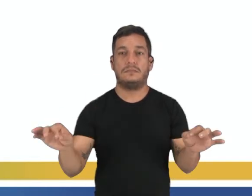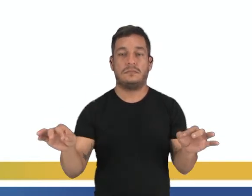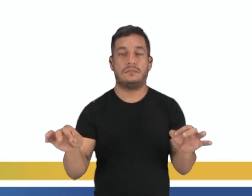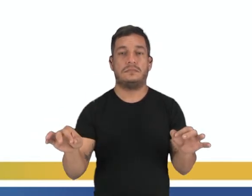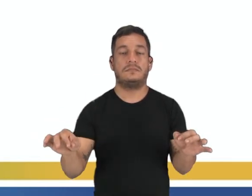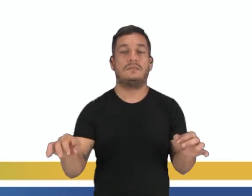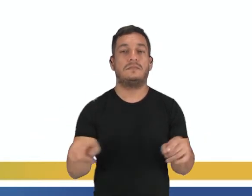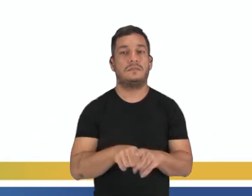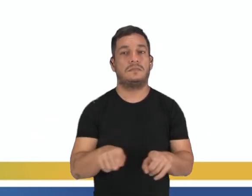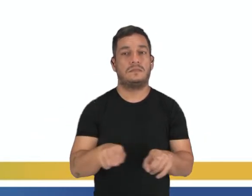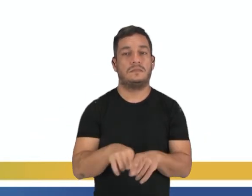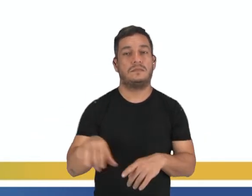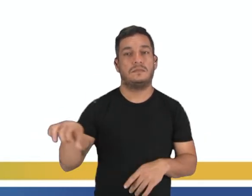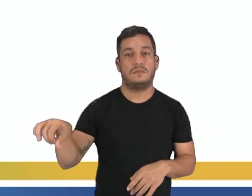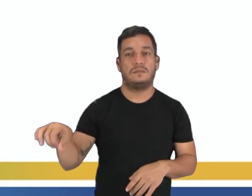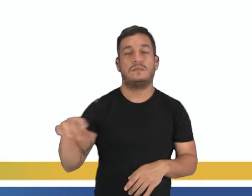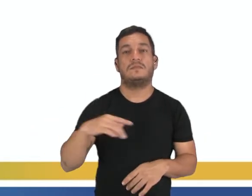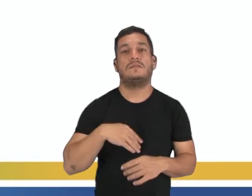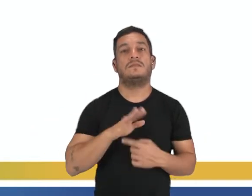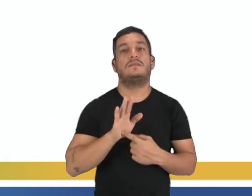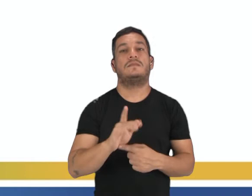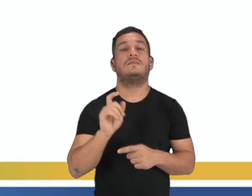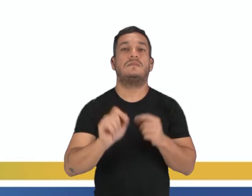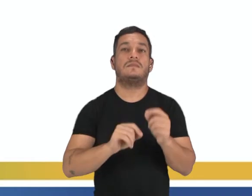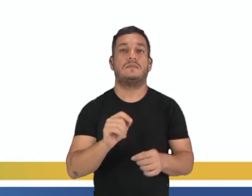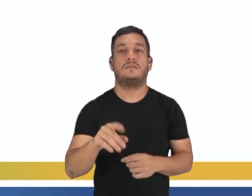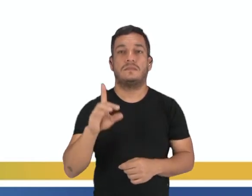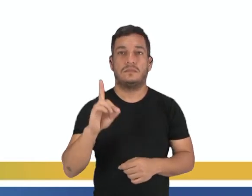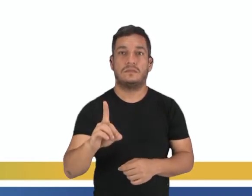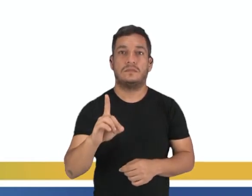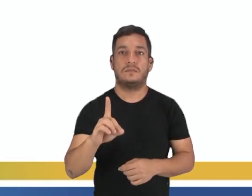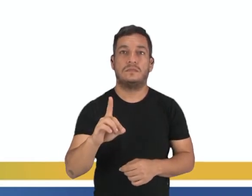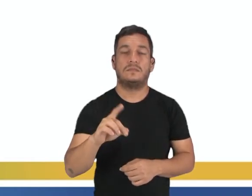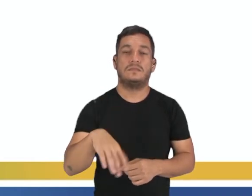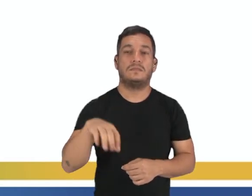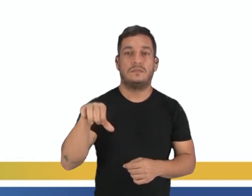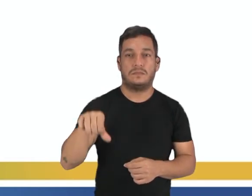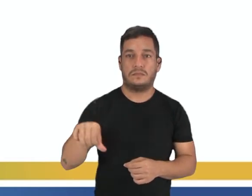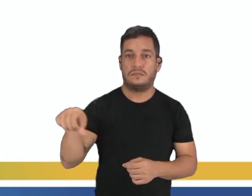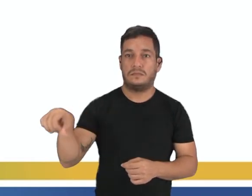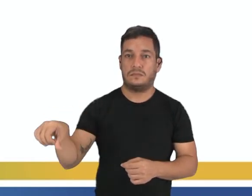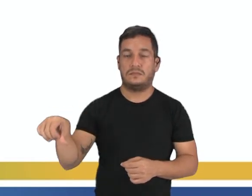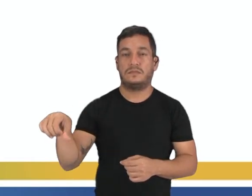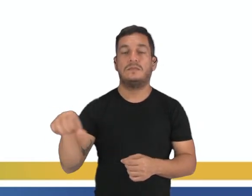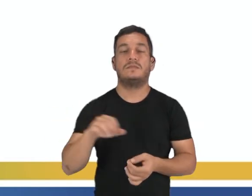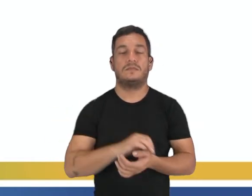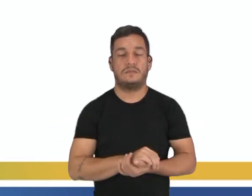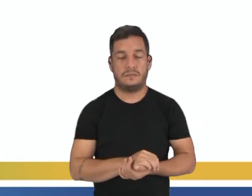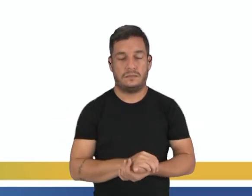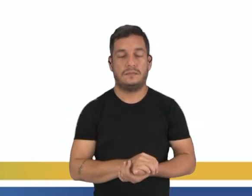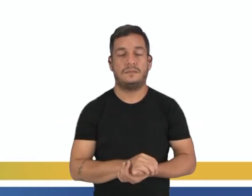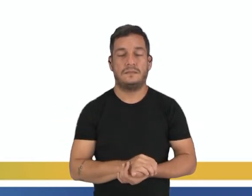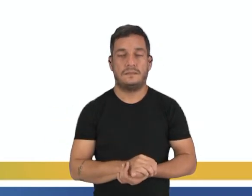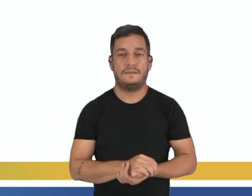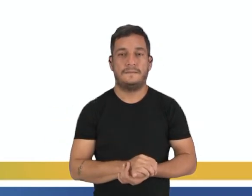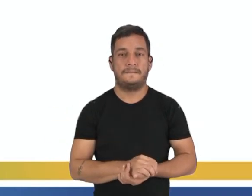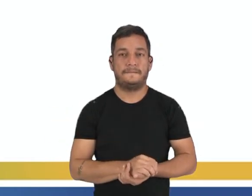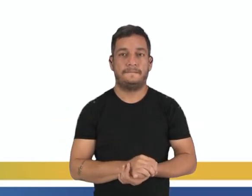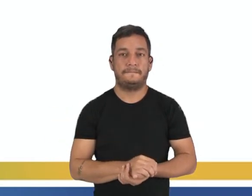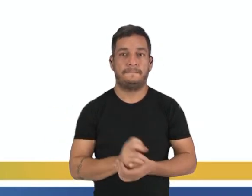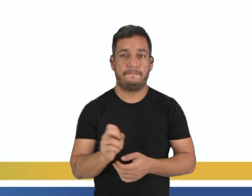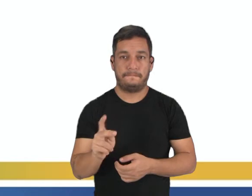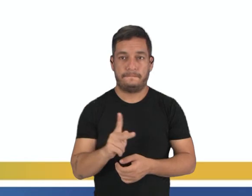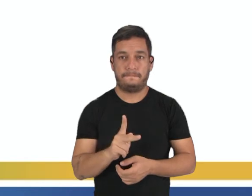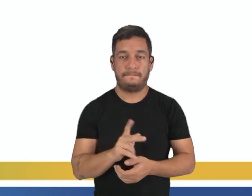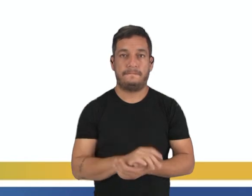vertical, também no 9. Então, nós podemos indicar que o vértice D está na posição 9, 9,